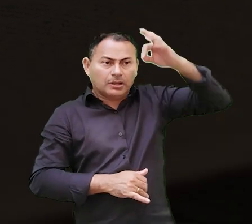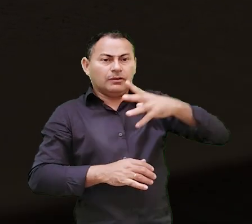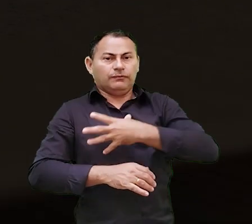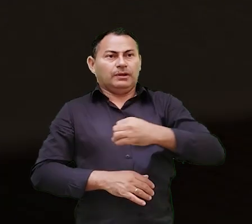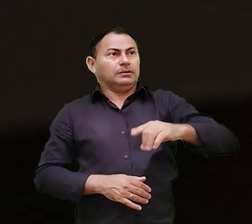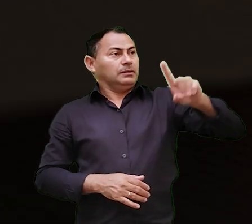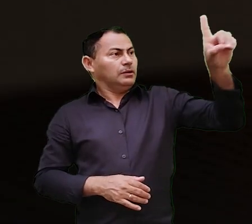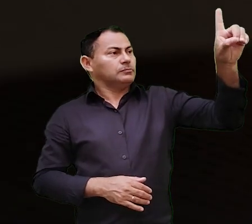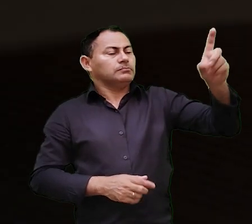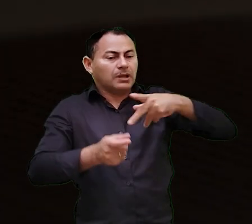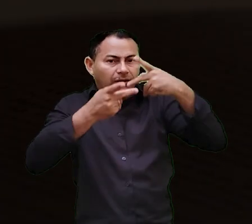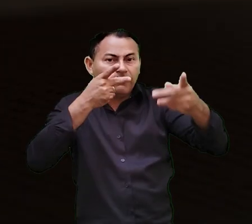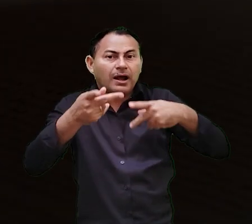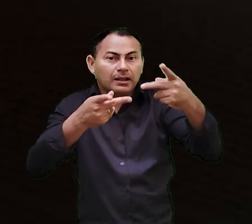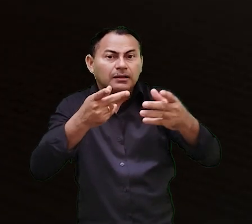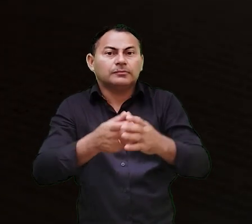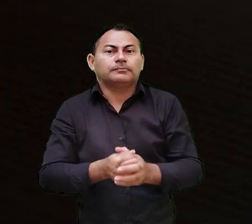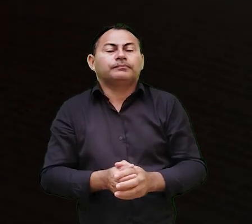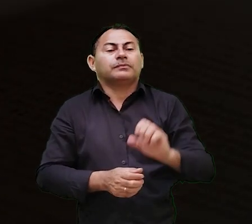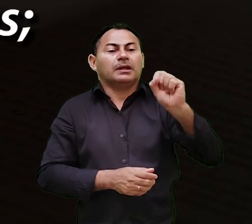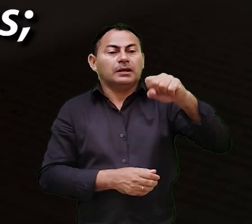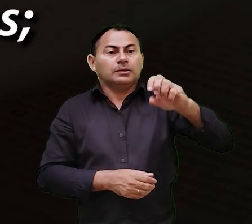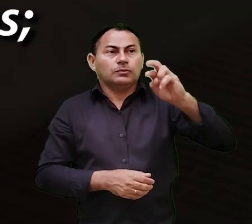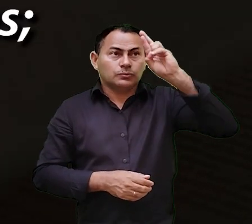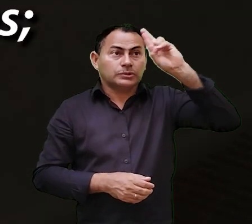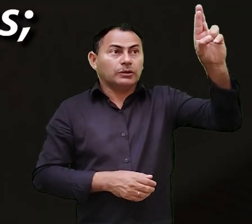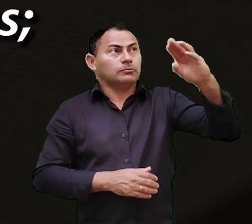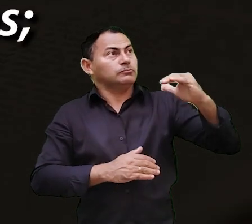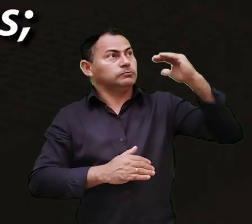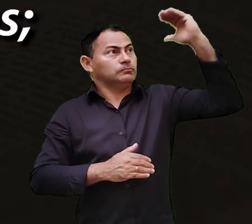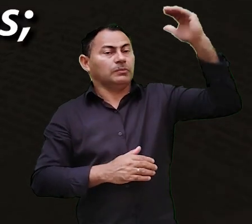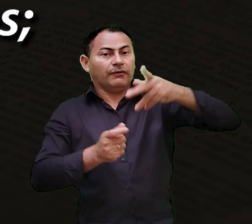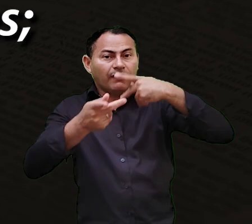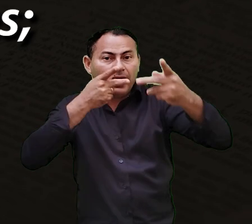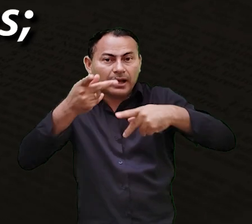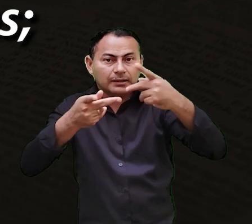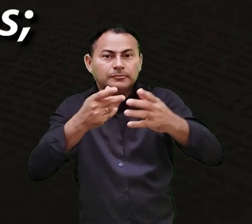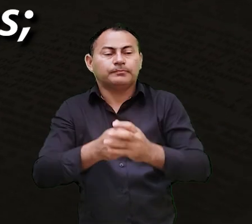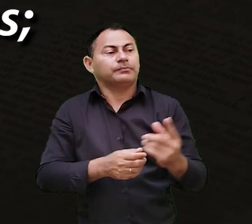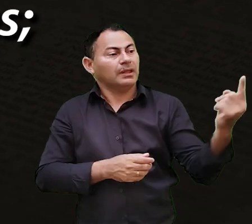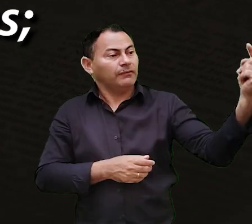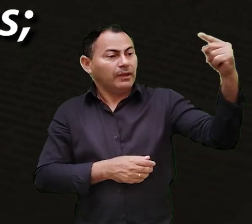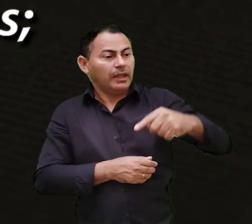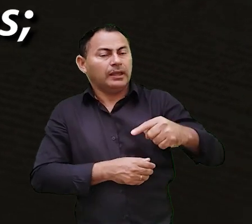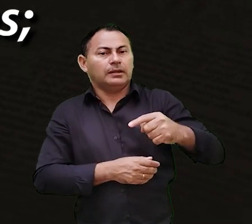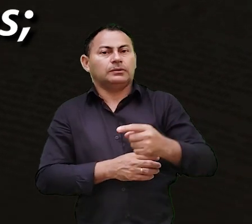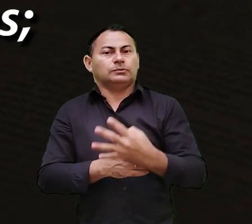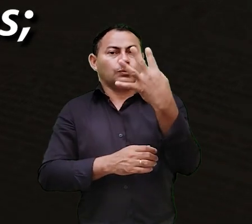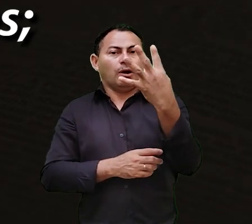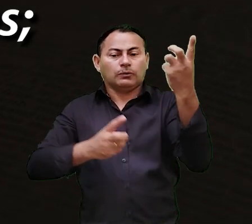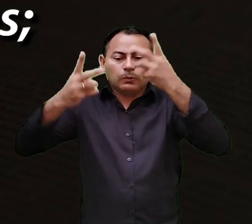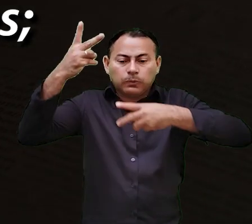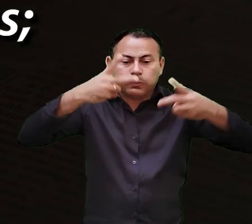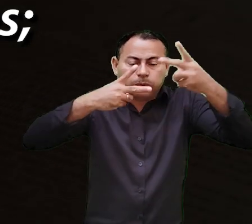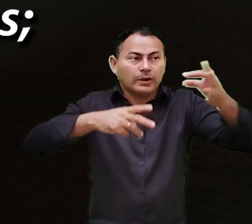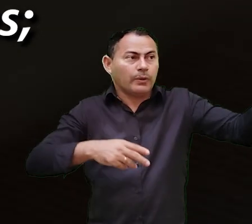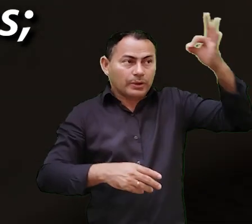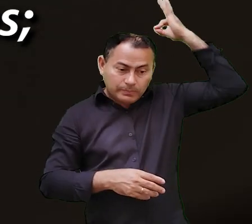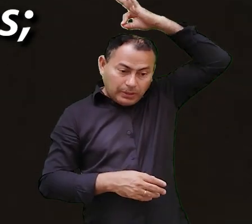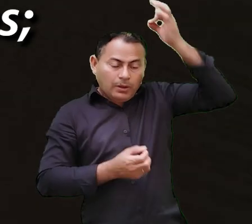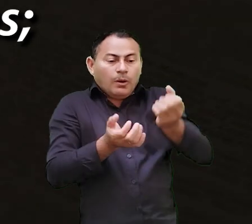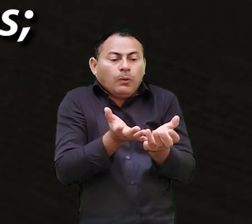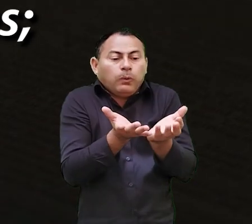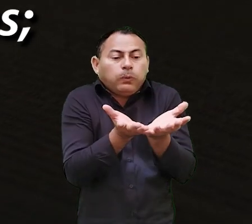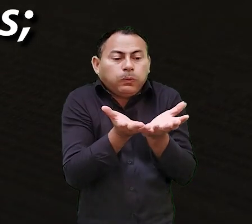espírito, profetize, filho do homem, e diga-lhes: Assim diz o soberano Senhor: Venha desde os quatro ventos,